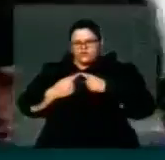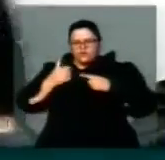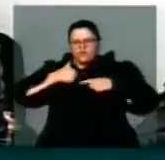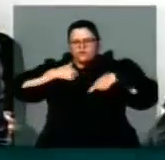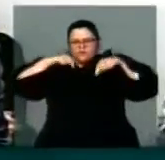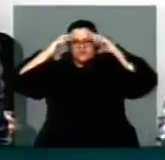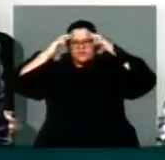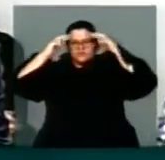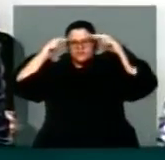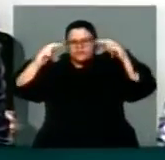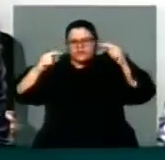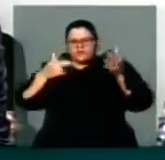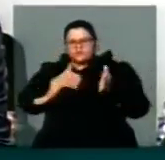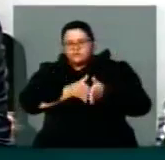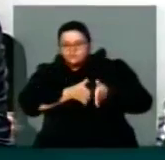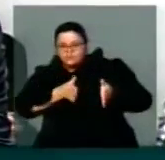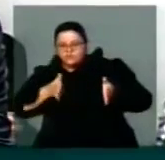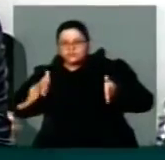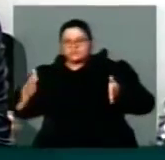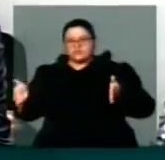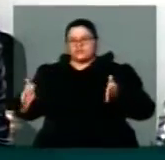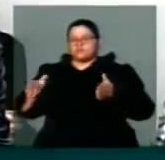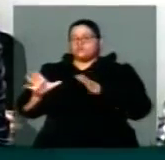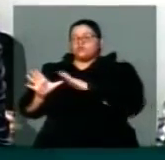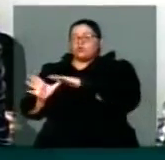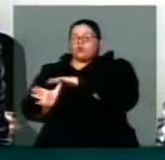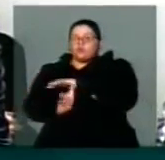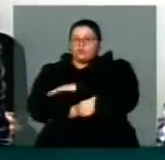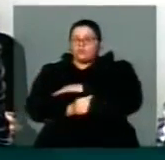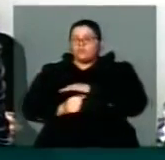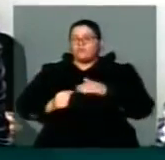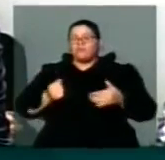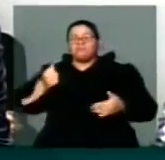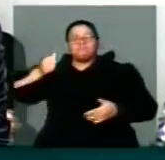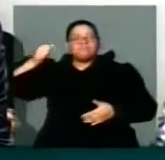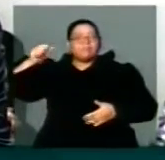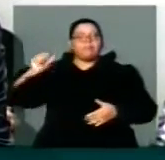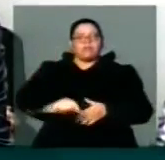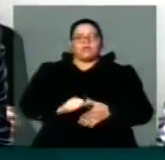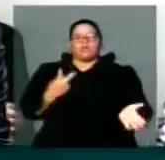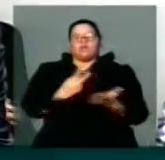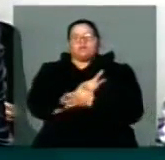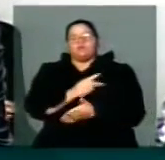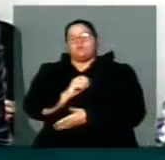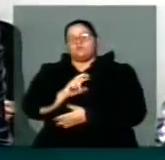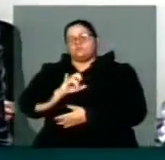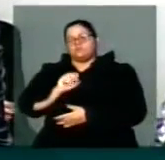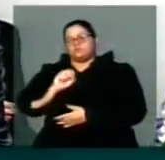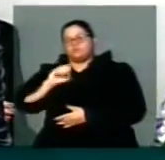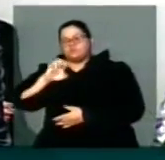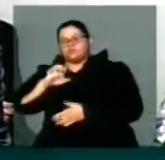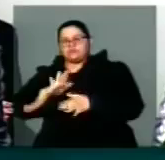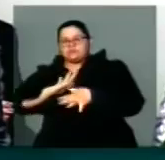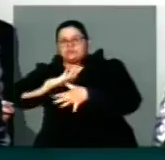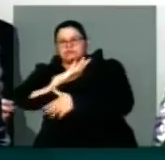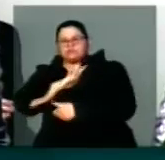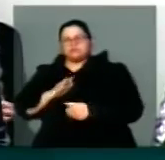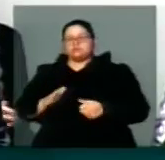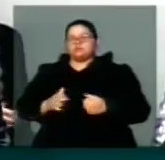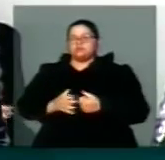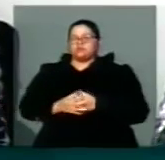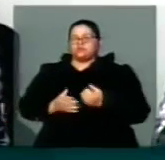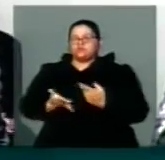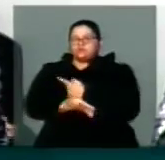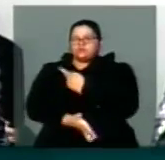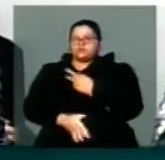ao processo investigativo da maior corrupção que aconteceu nesse país, estar aqui à disposição. Então eu não vim